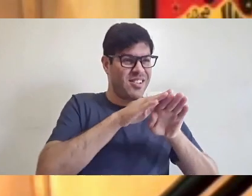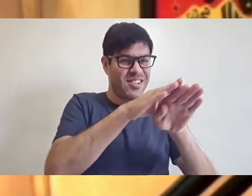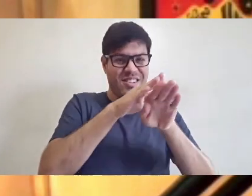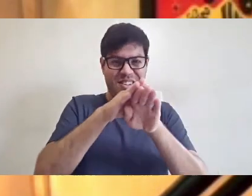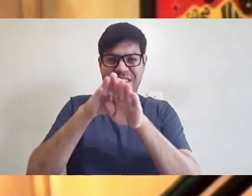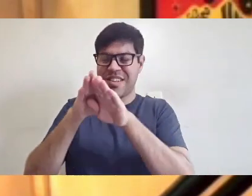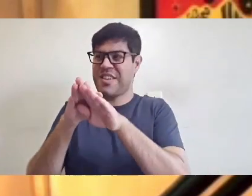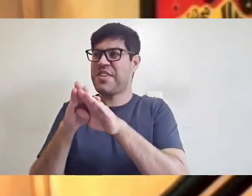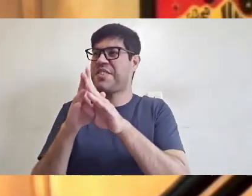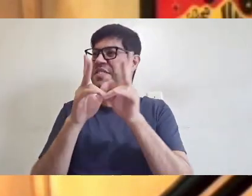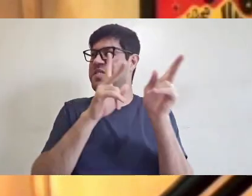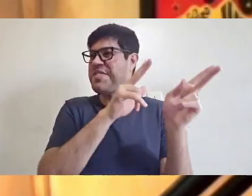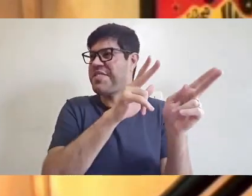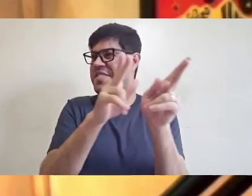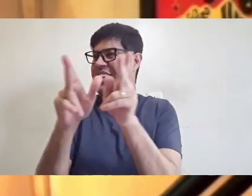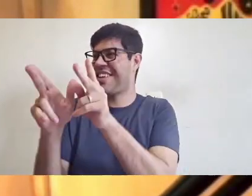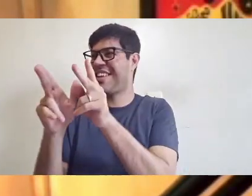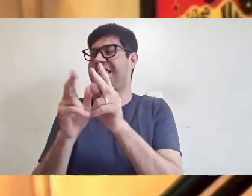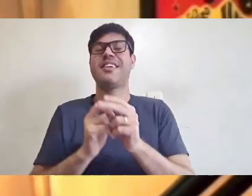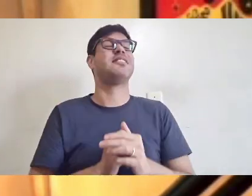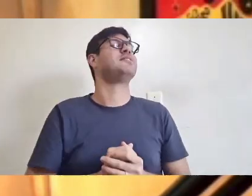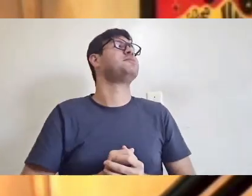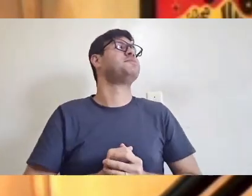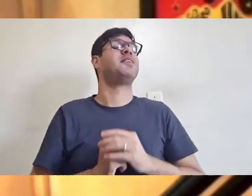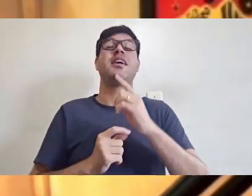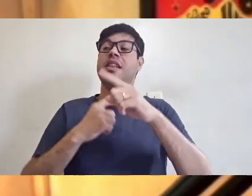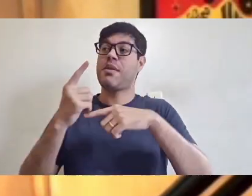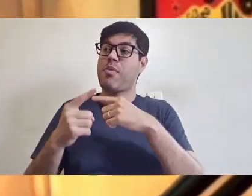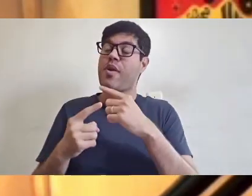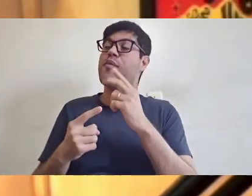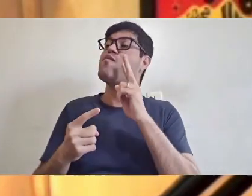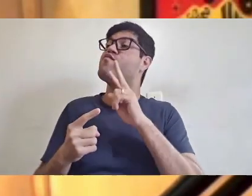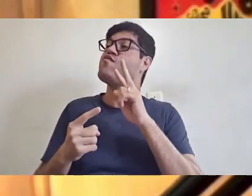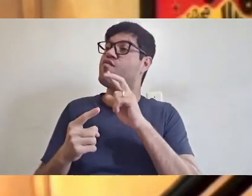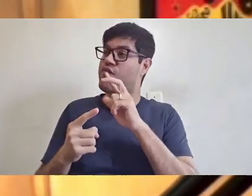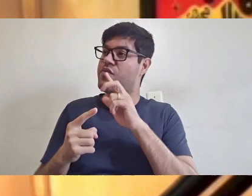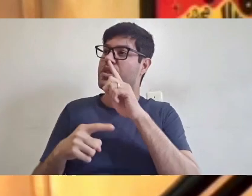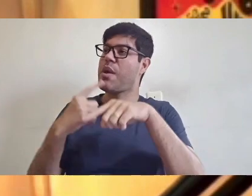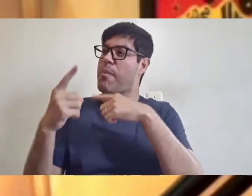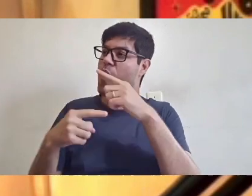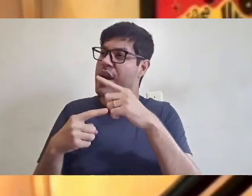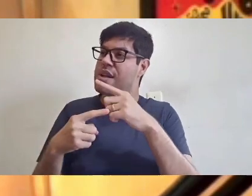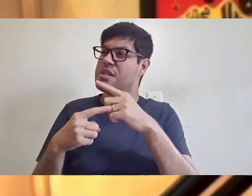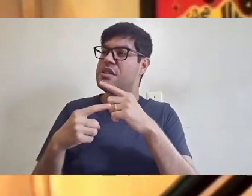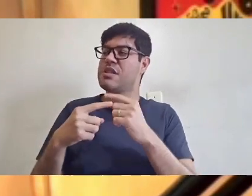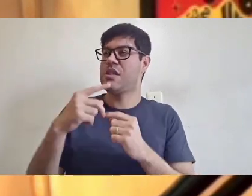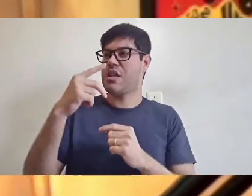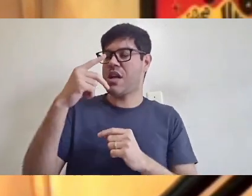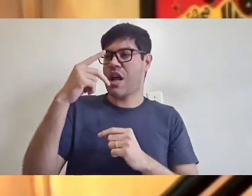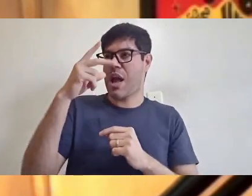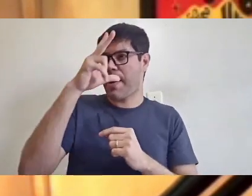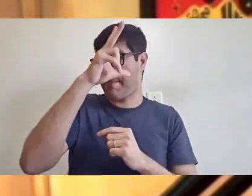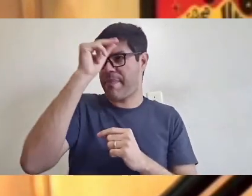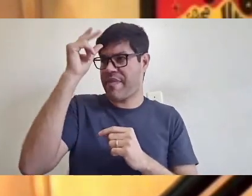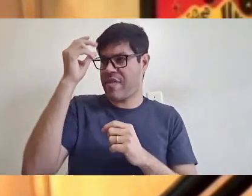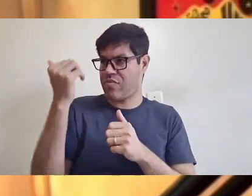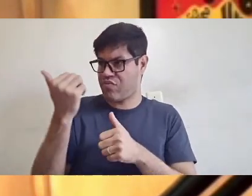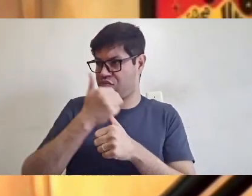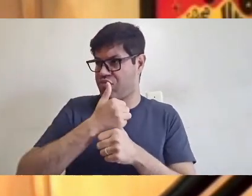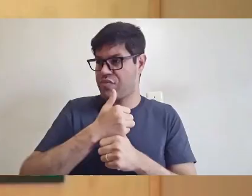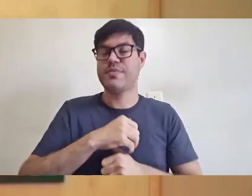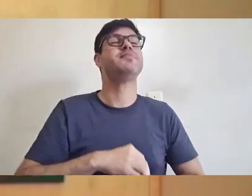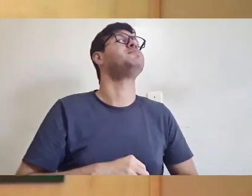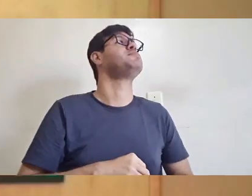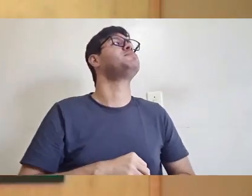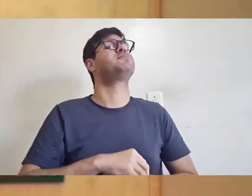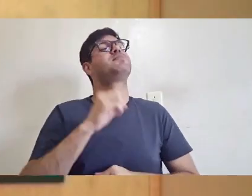Pedro Eliseu, sobrinho, foi vereador. Já logo em seguida, candidato a prefeito? Isso, em 92 eu me candidatei a